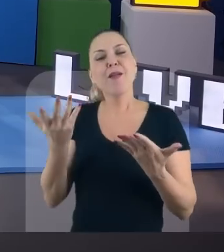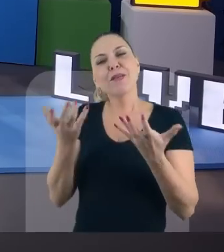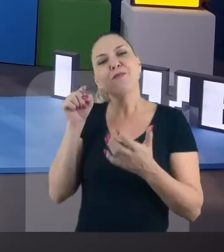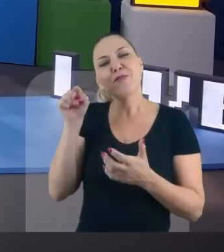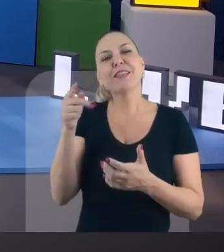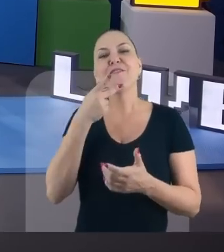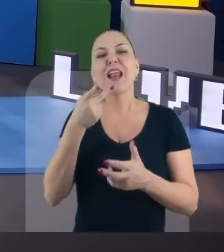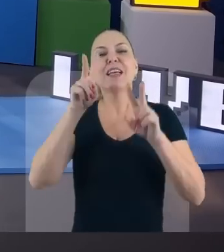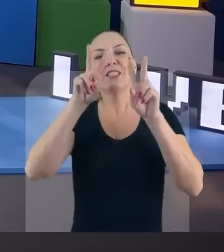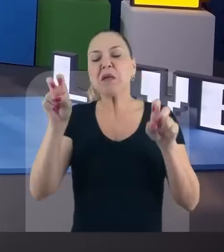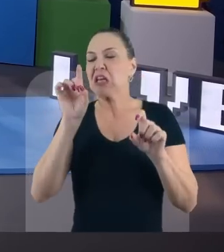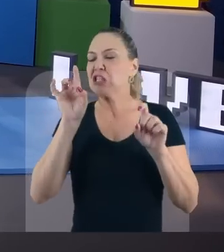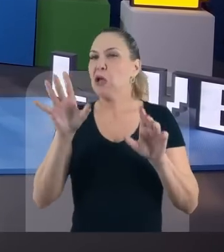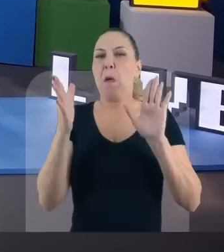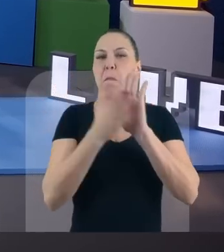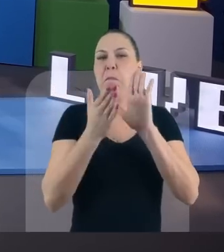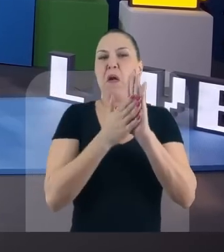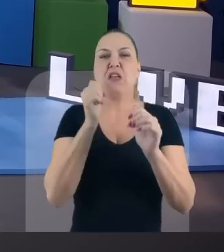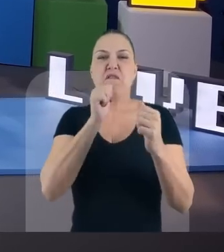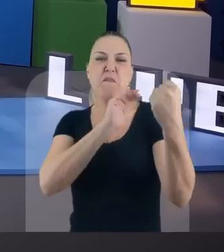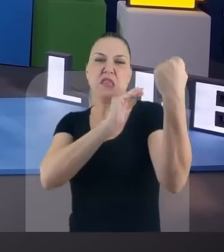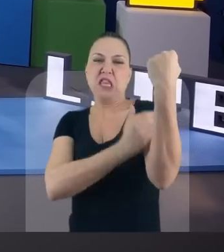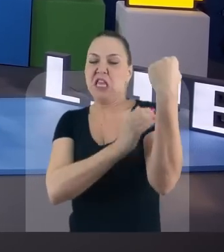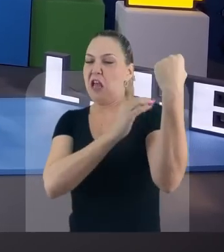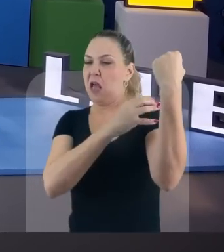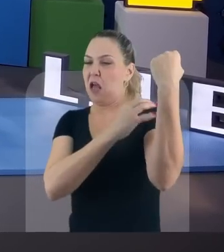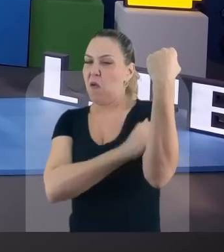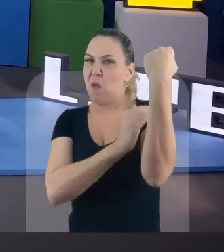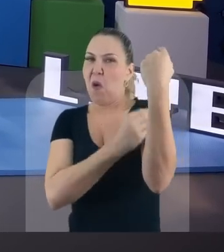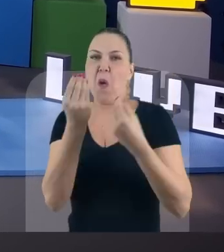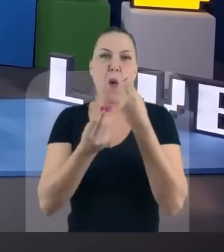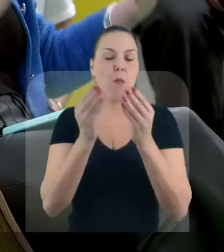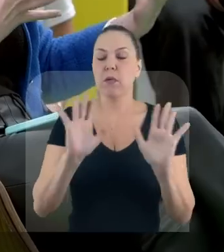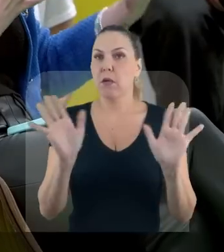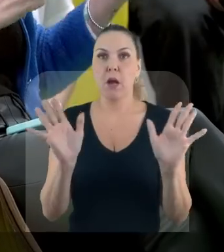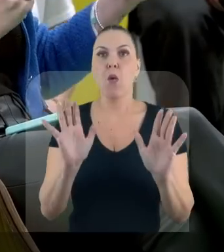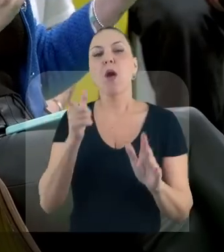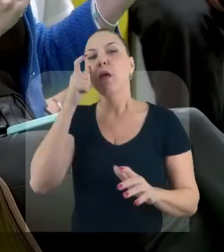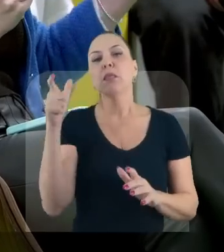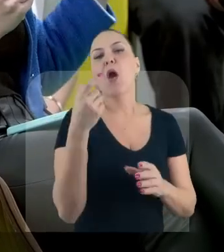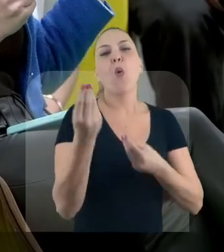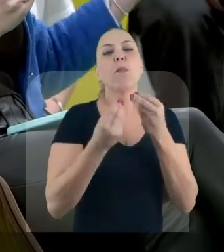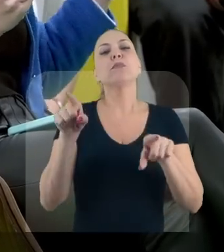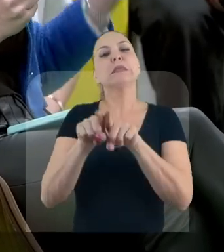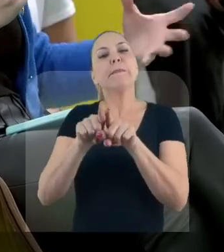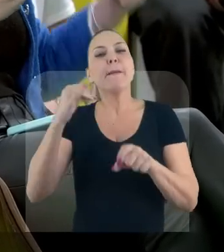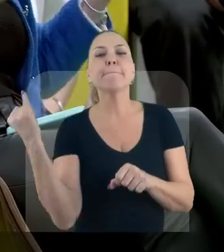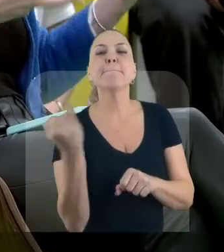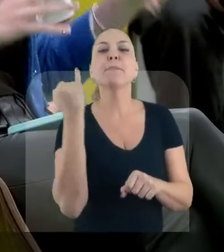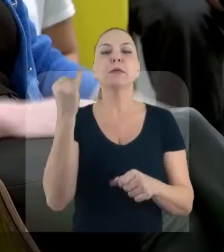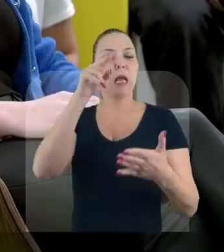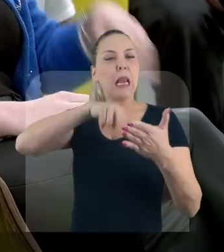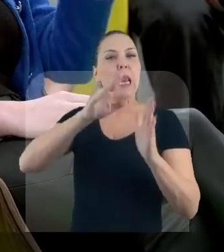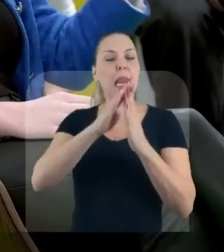queria que você contasse não apenas sobre a pauta feminista, como que você se interessou, começou a se interessar por isso, mas também a importância da